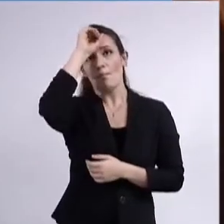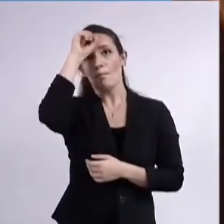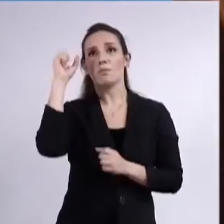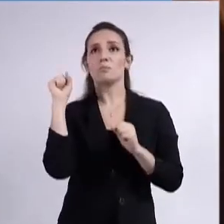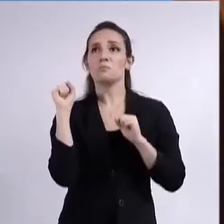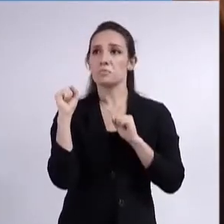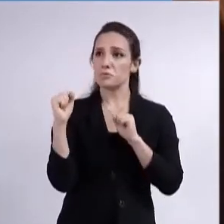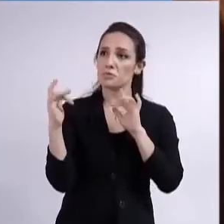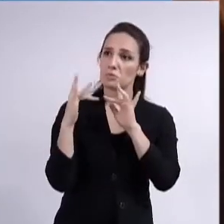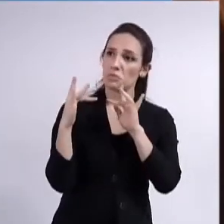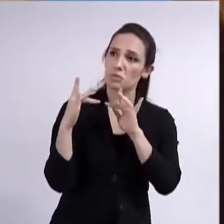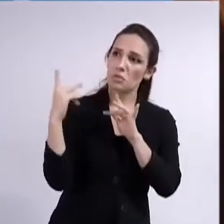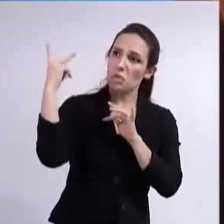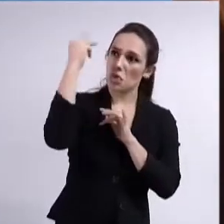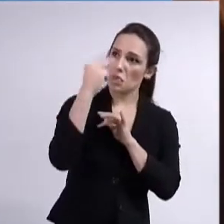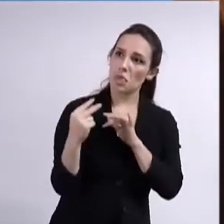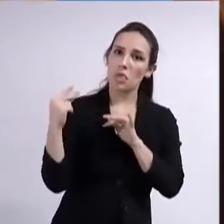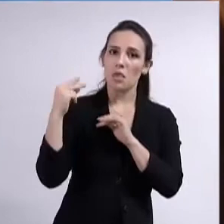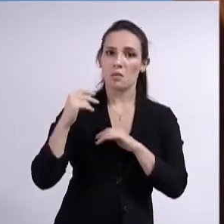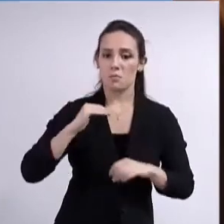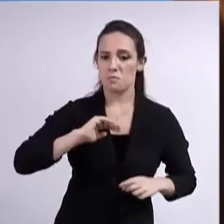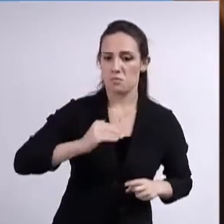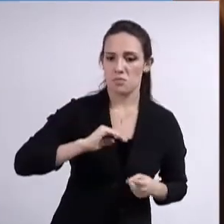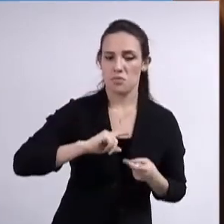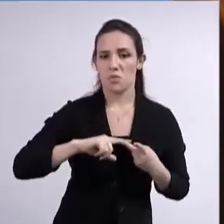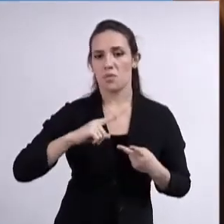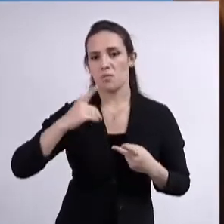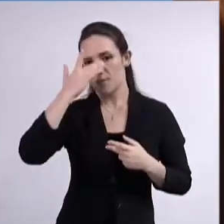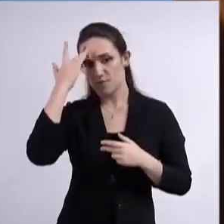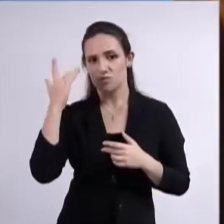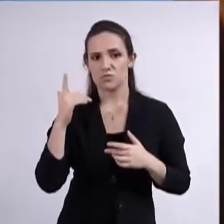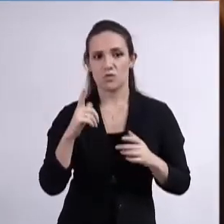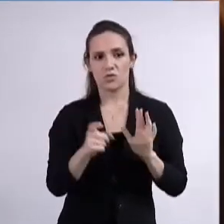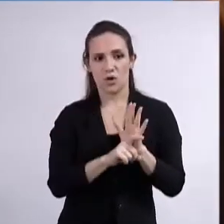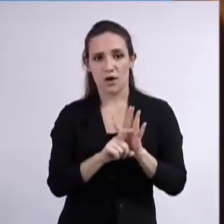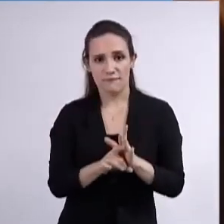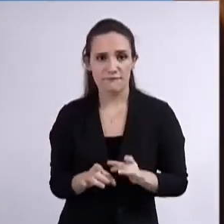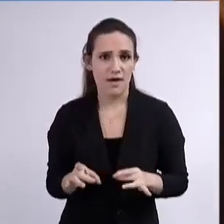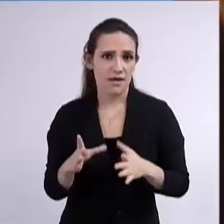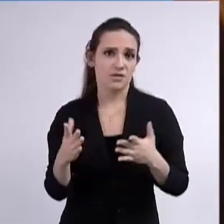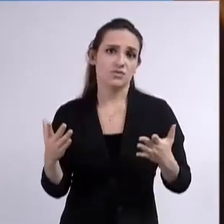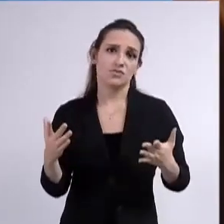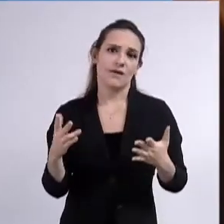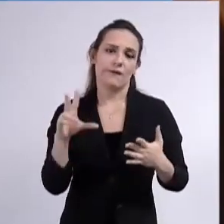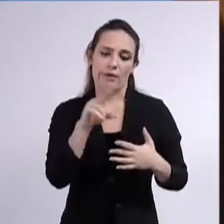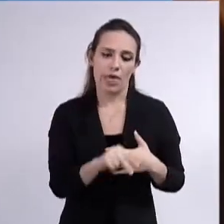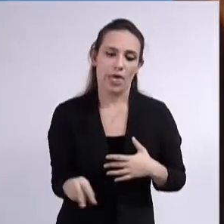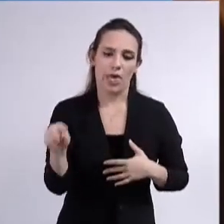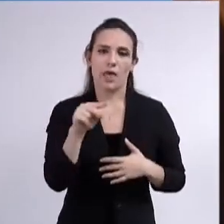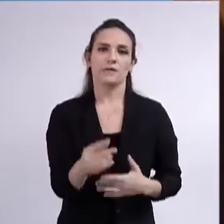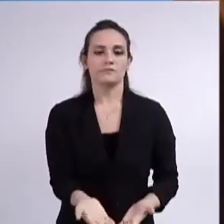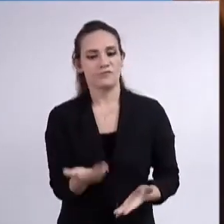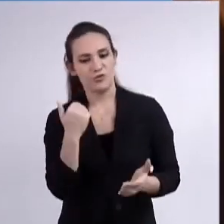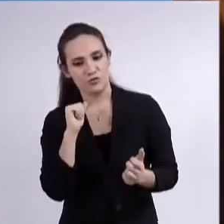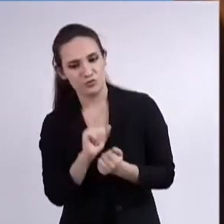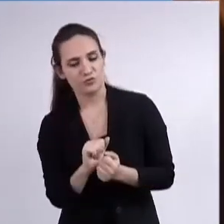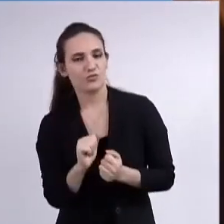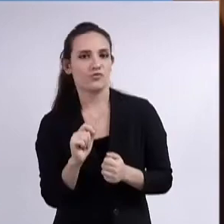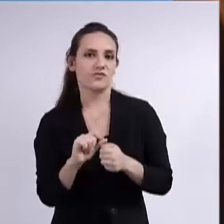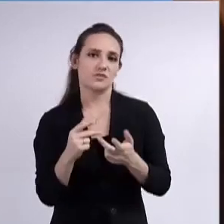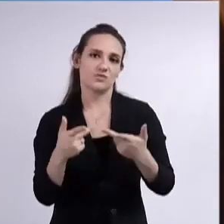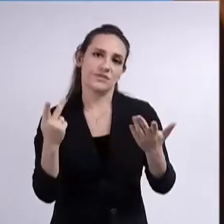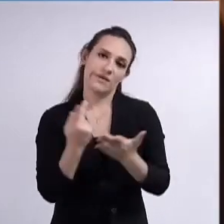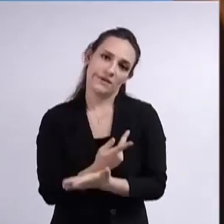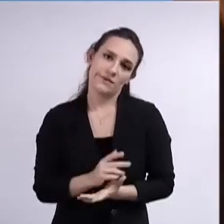um delinquente, de um pedófilo ou de um traficante. E essa senhora veio hoje no meu gabinete